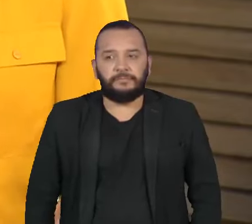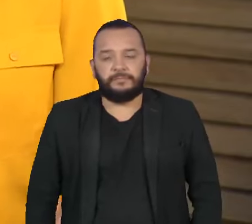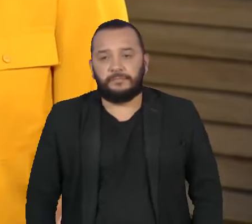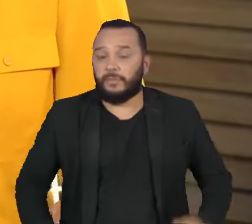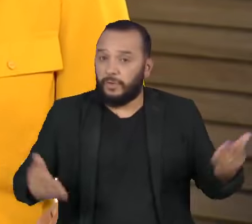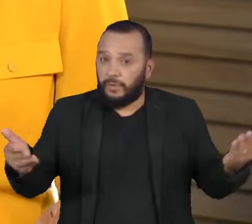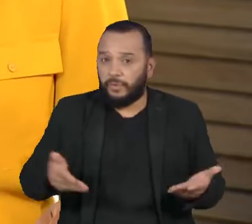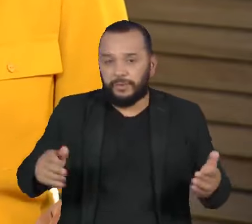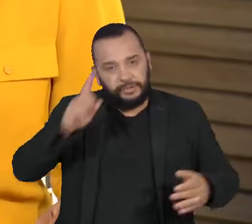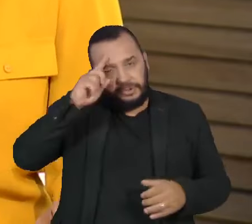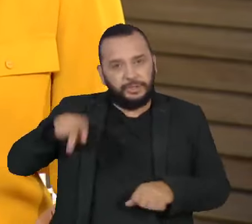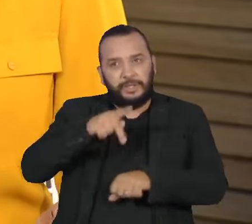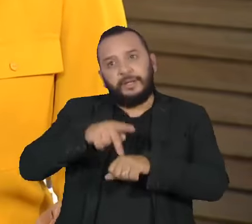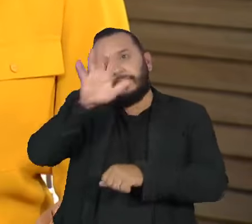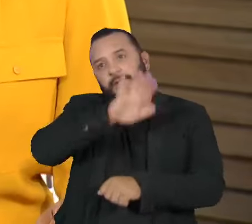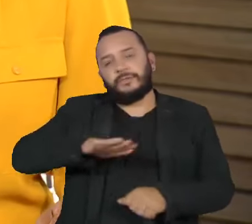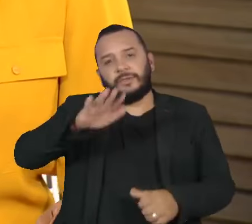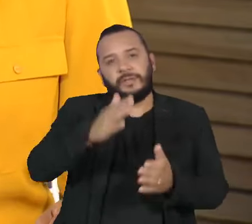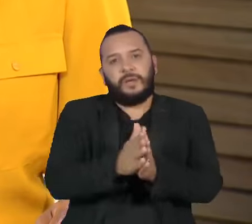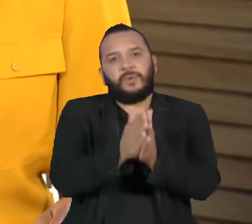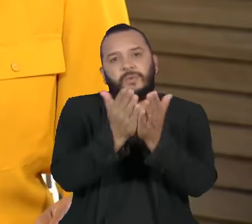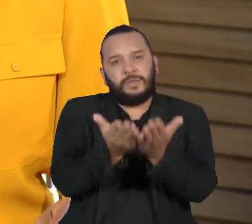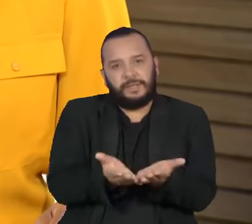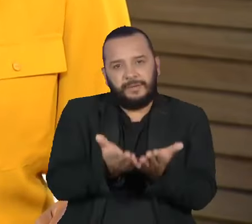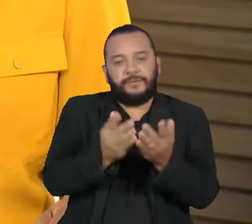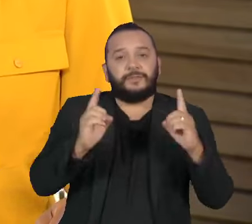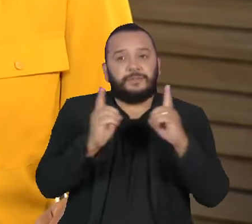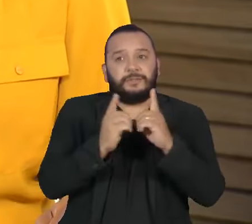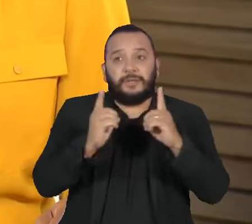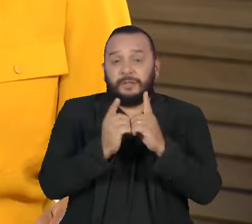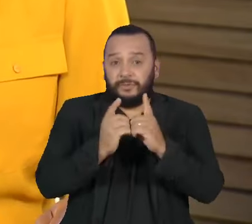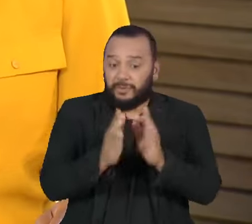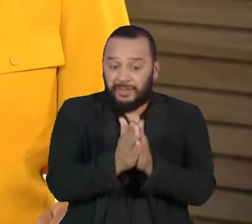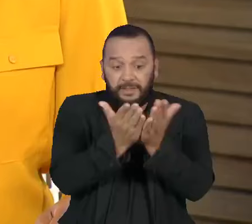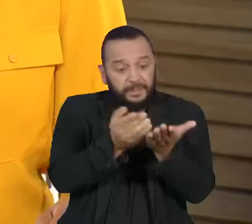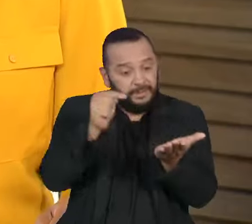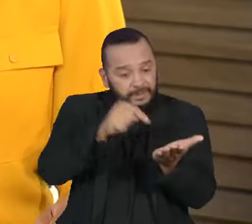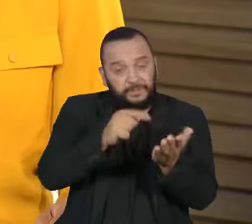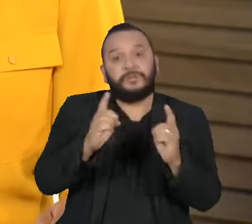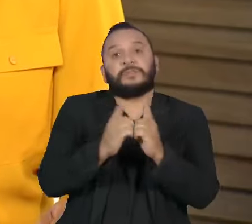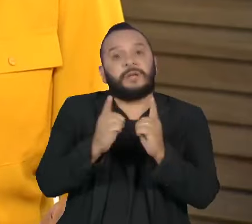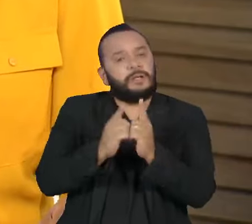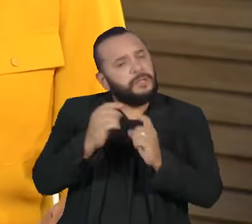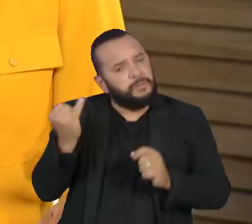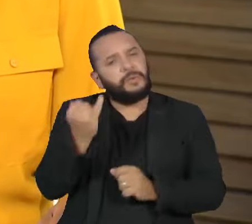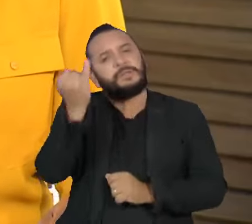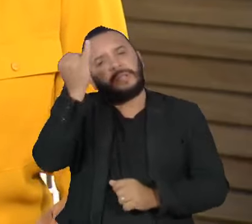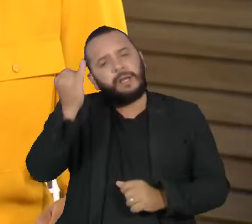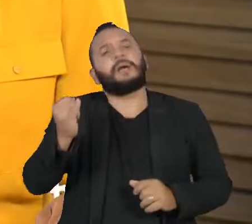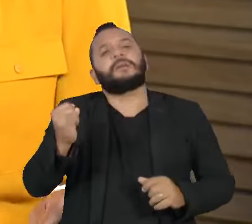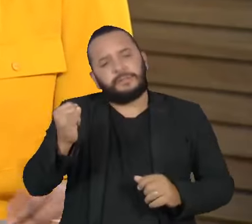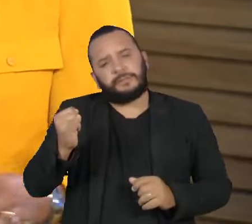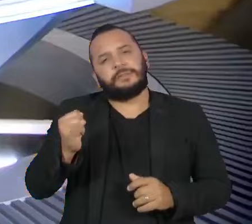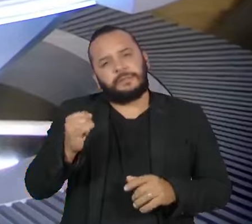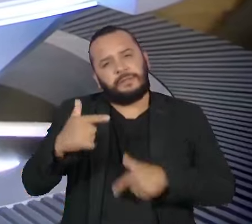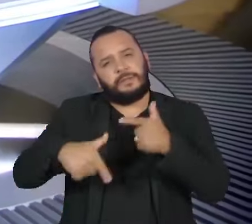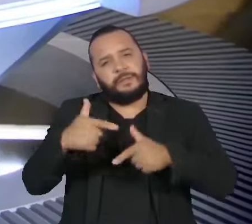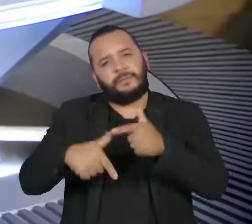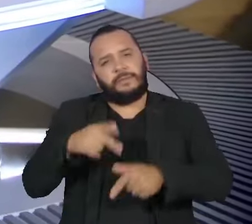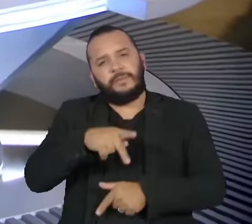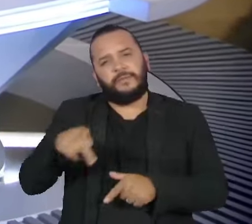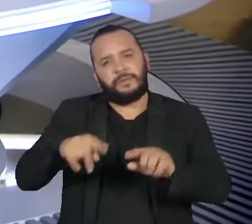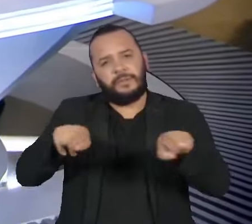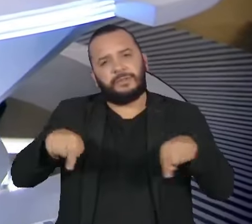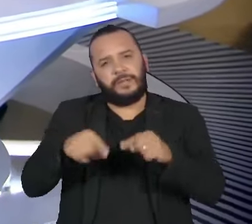Hoje é o Dia Nacional do Livro Didático, ferramenta importante para o trabalho dos professores em sala de aula. Mesmo